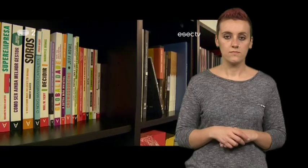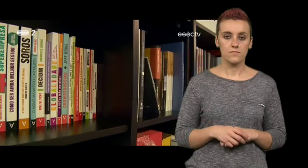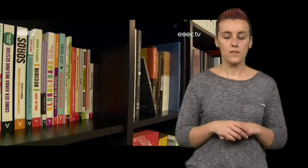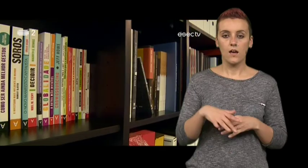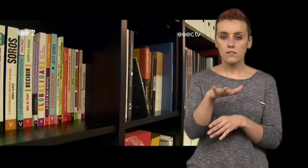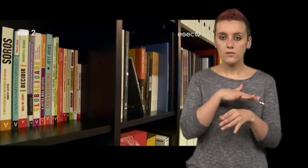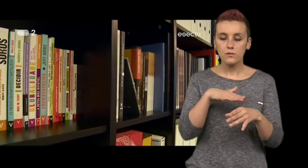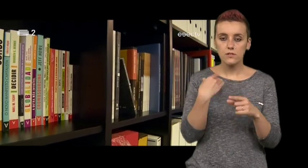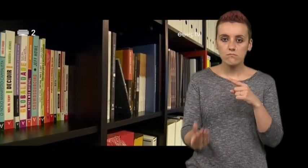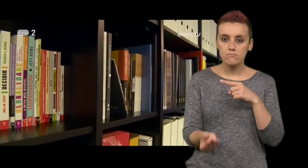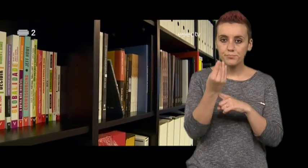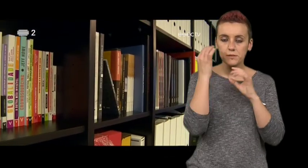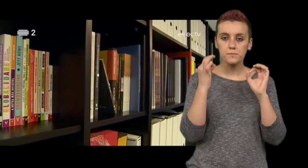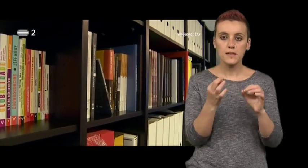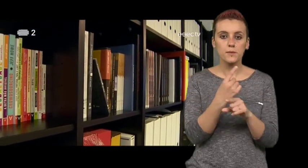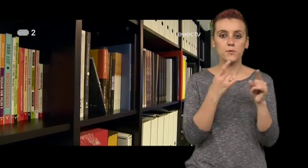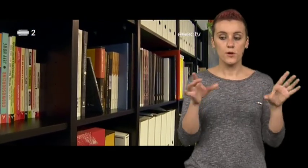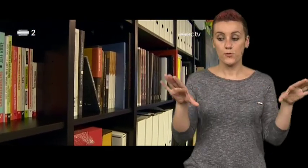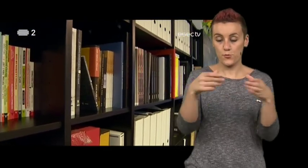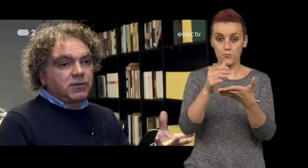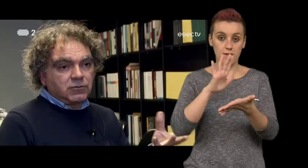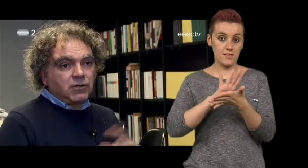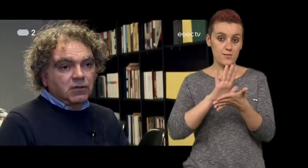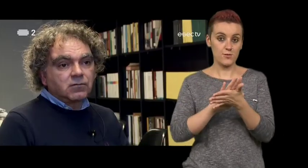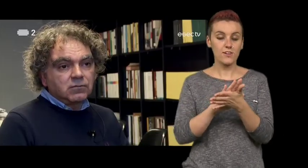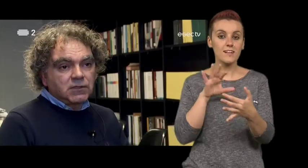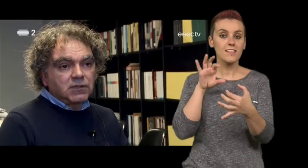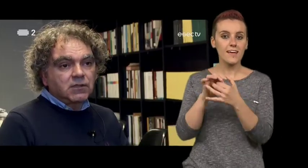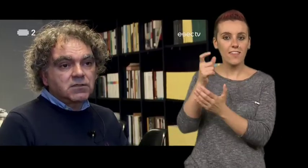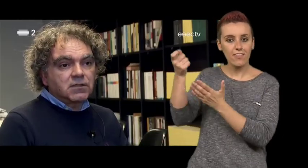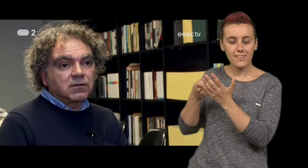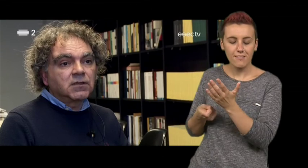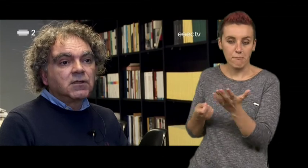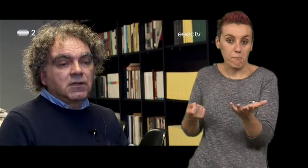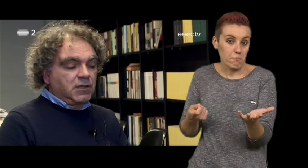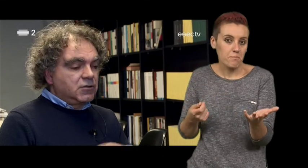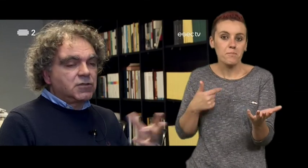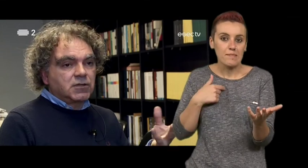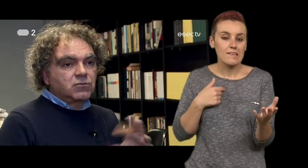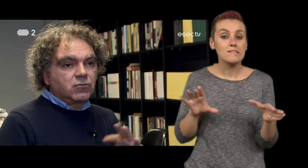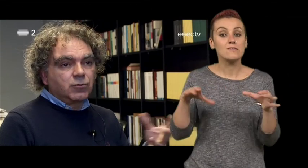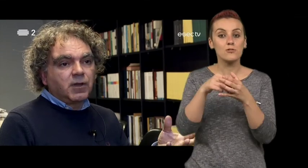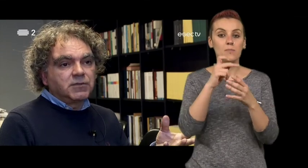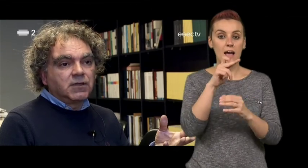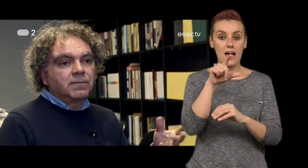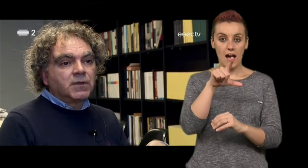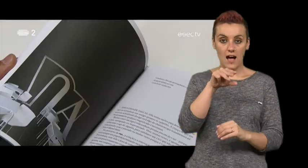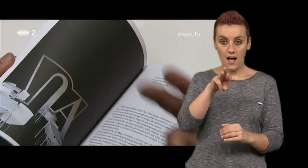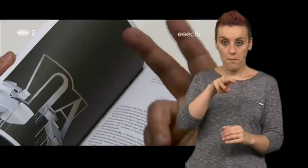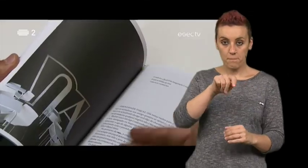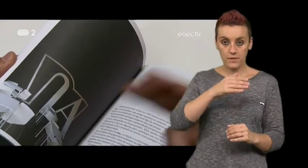É um caso extremamente vulgar, que é a relação de um grupo editorial com um ateliê de design, né? Que é a nossa relação com o Grupo